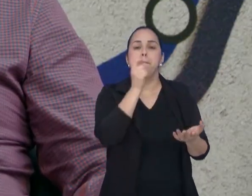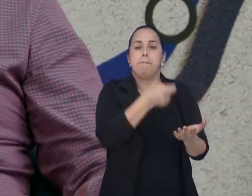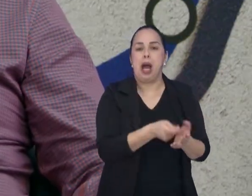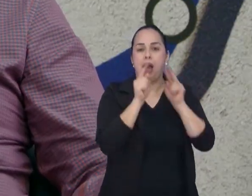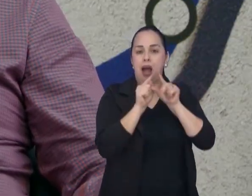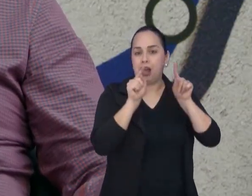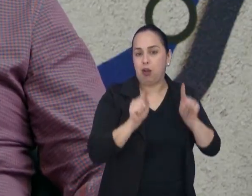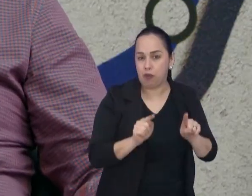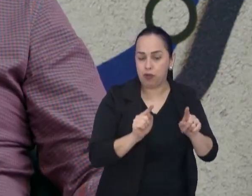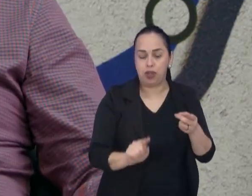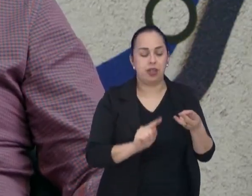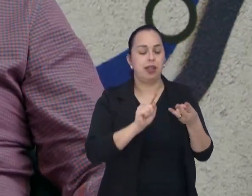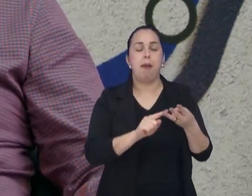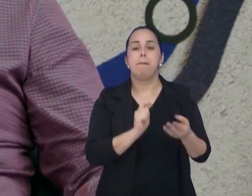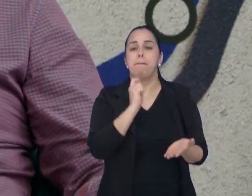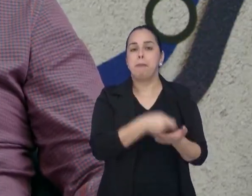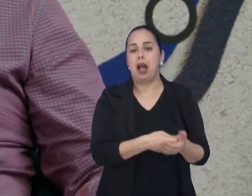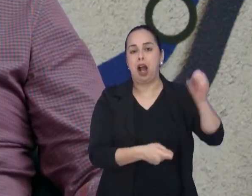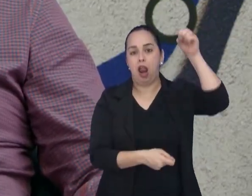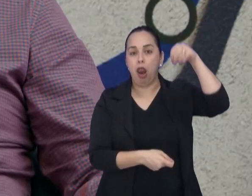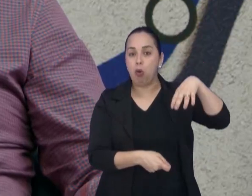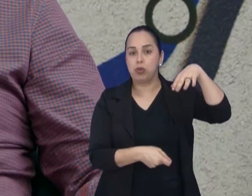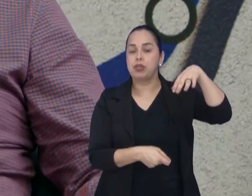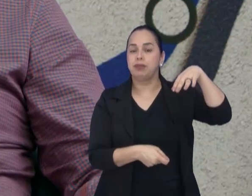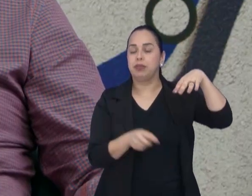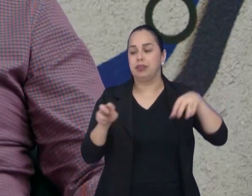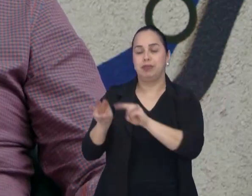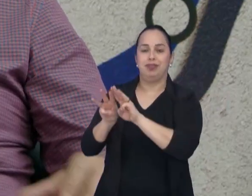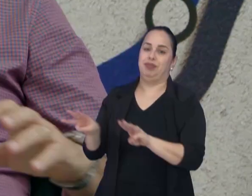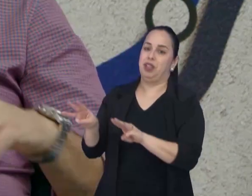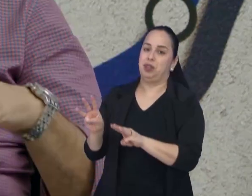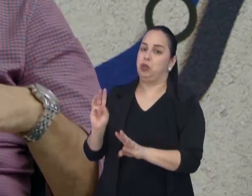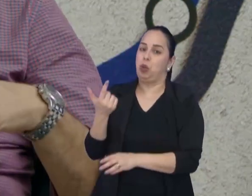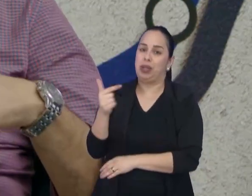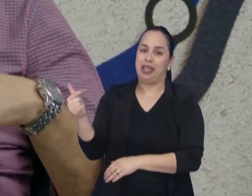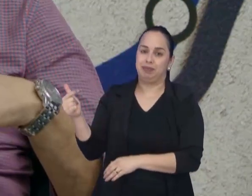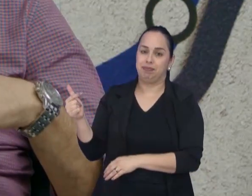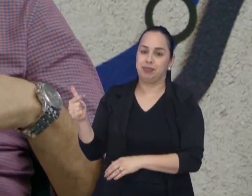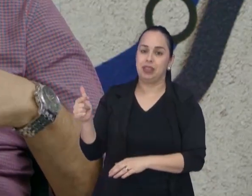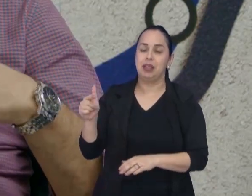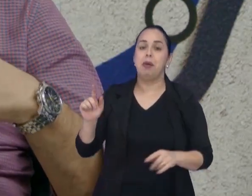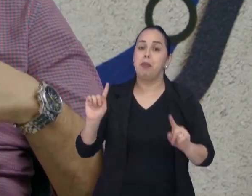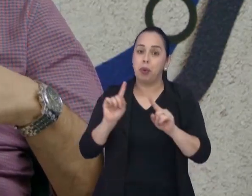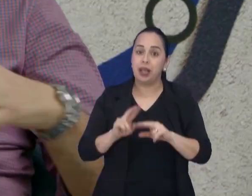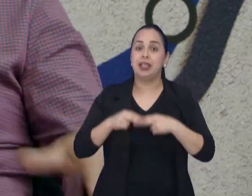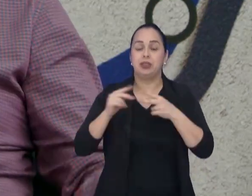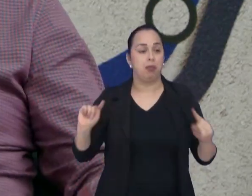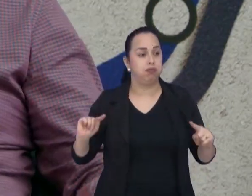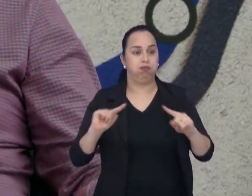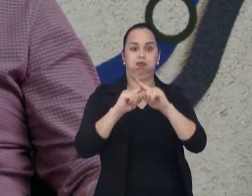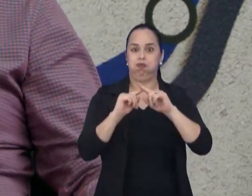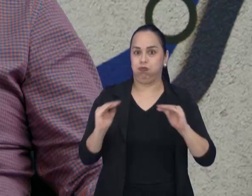das contas de energia, etc. Então, o comércio eletrônico, às vezes, é muito mais competitivo. Então, o